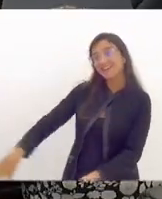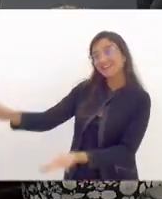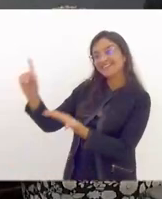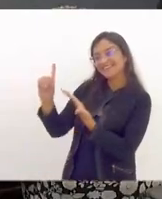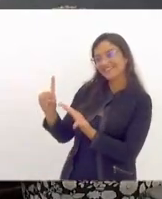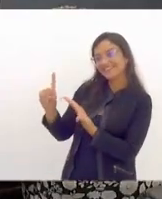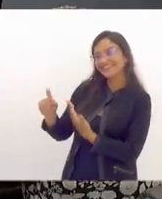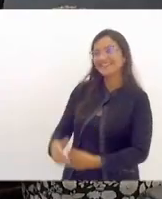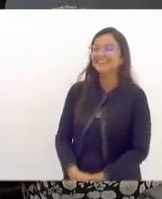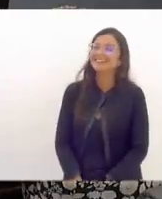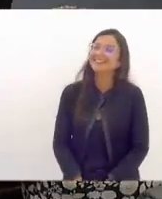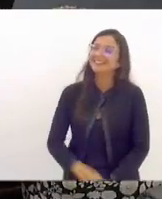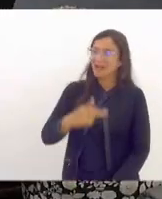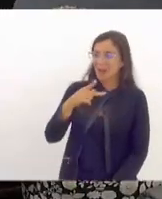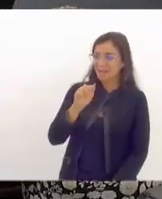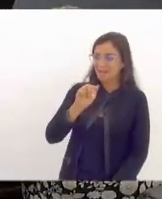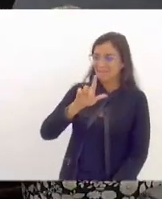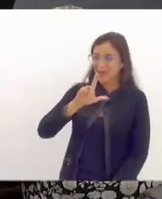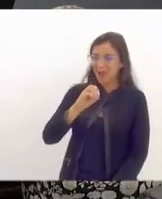maravilhoso